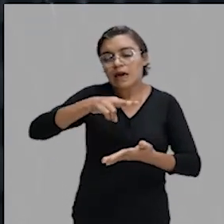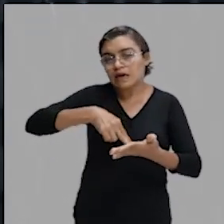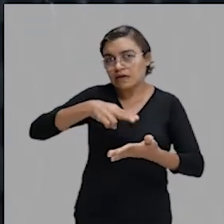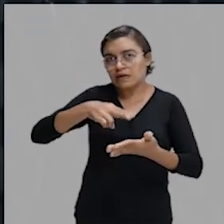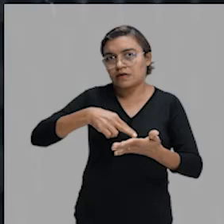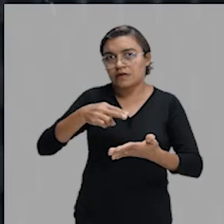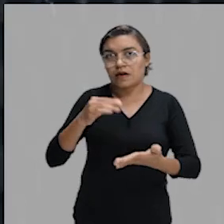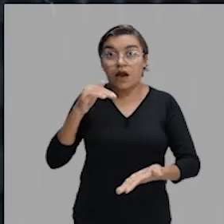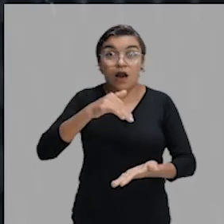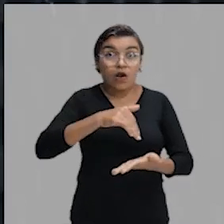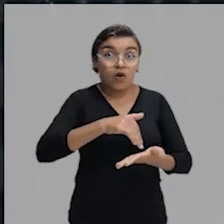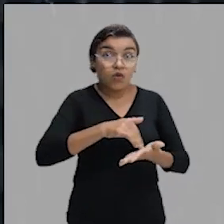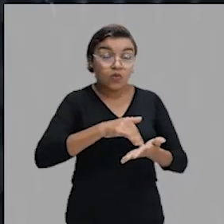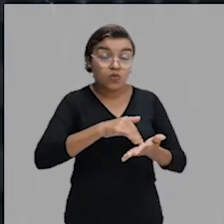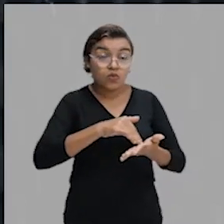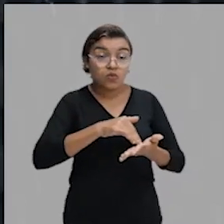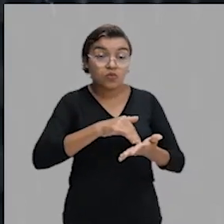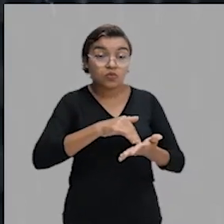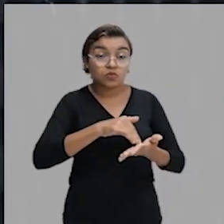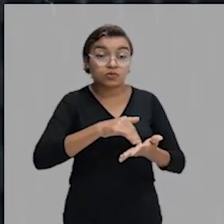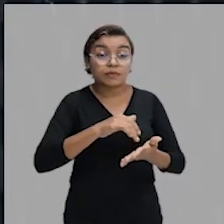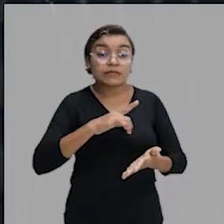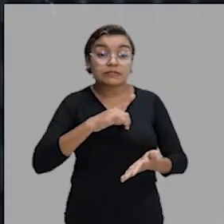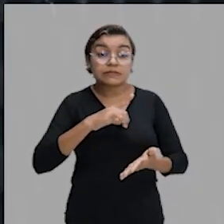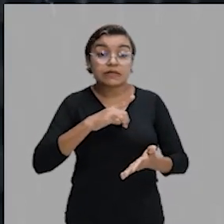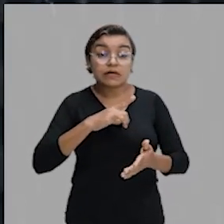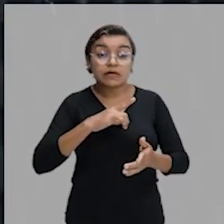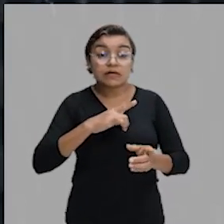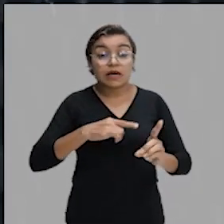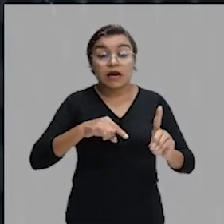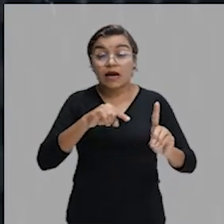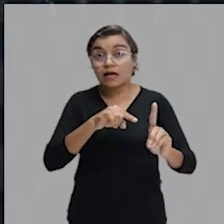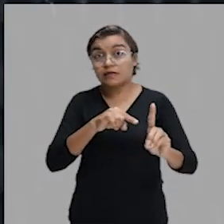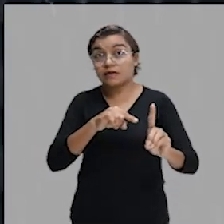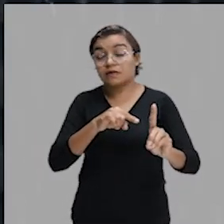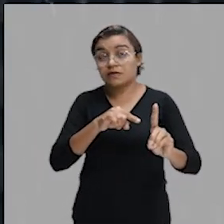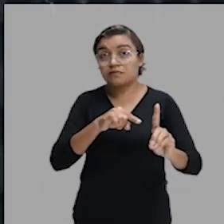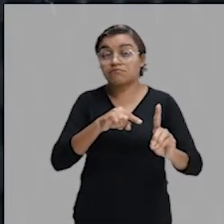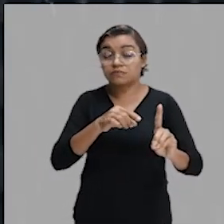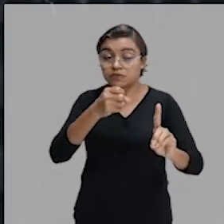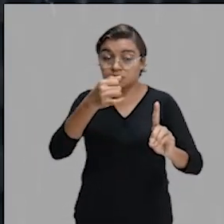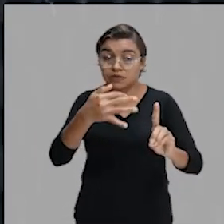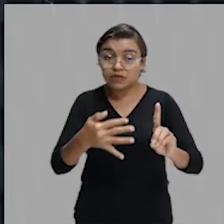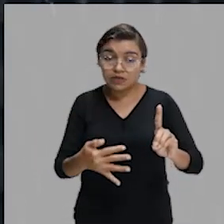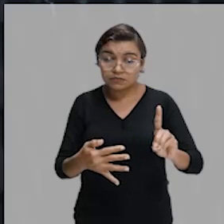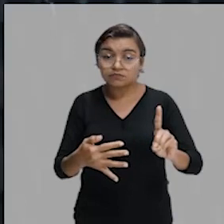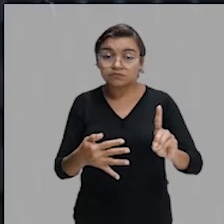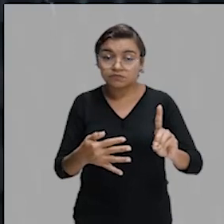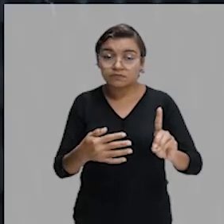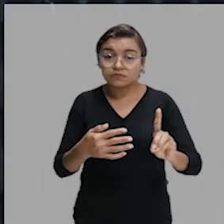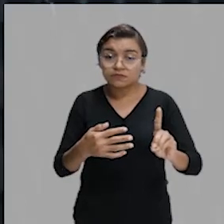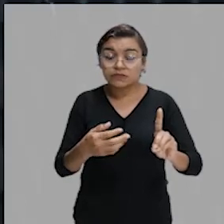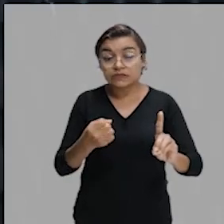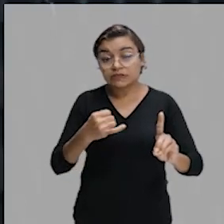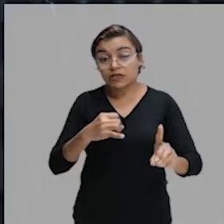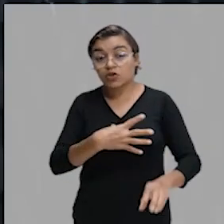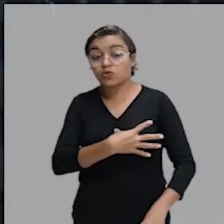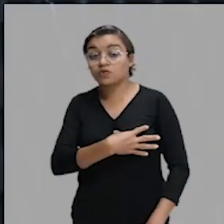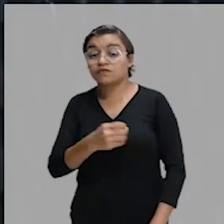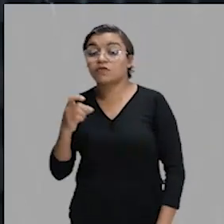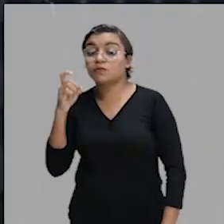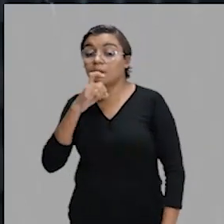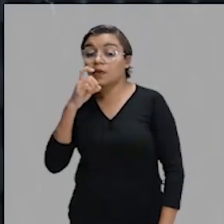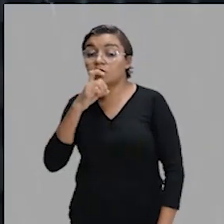na última instância, você vai perceber que a letra D está dizendo justamente, todavia, os filhos mentirem para os pais não deve